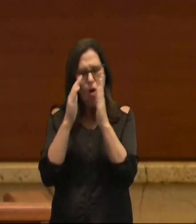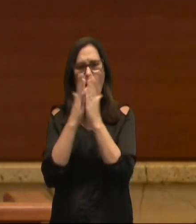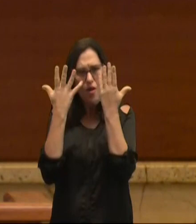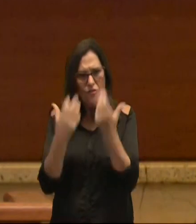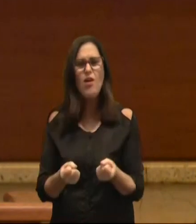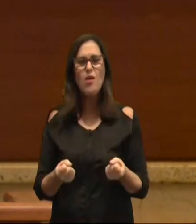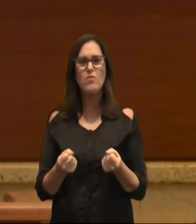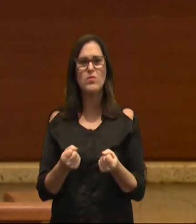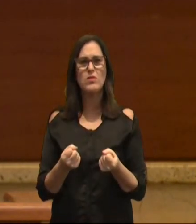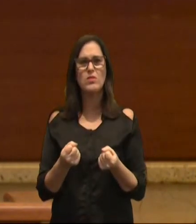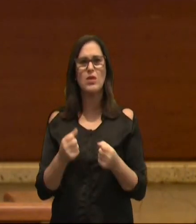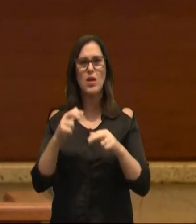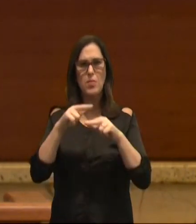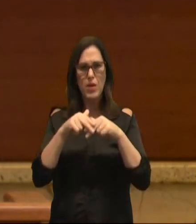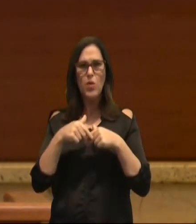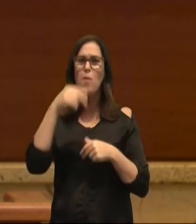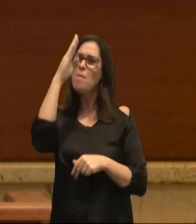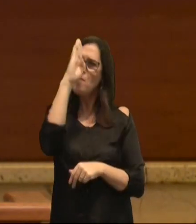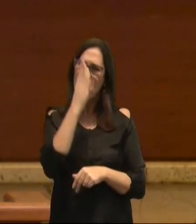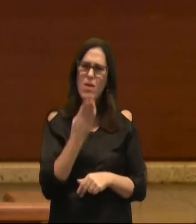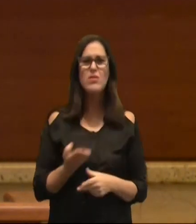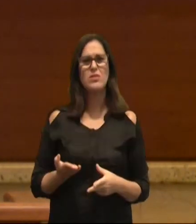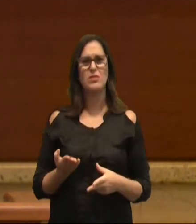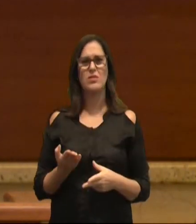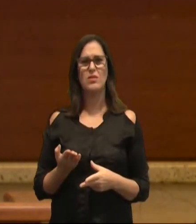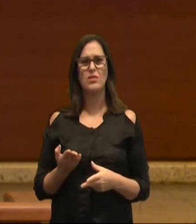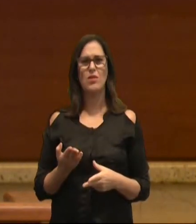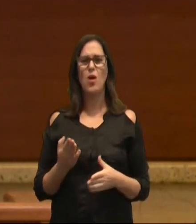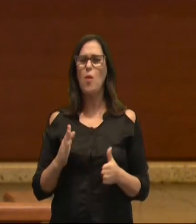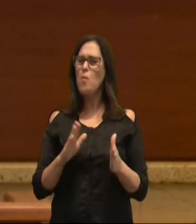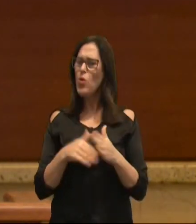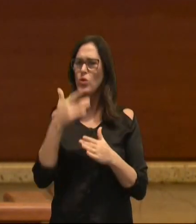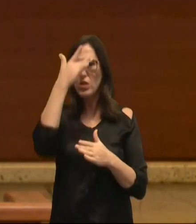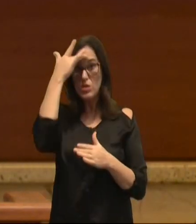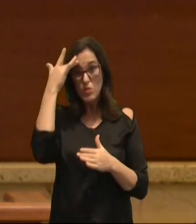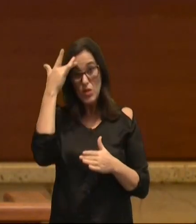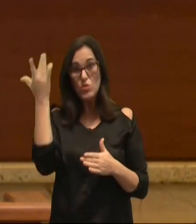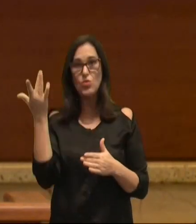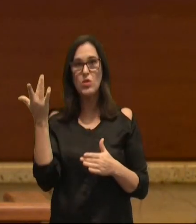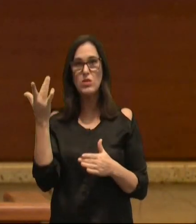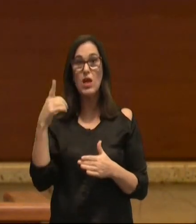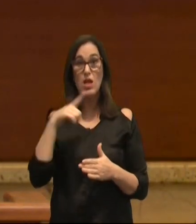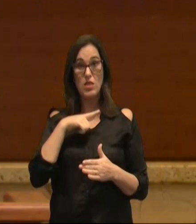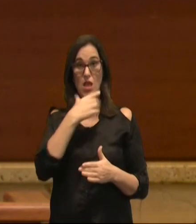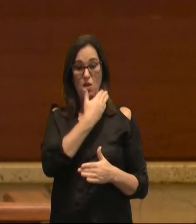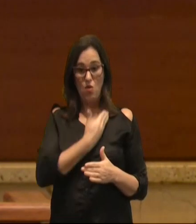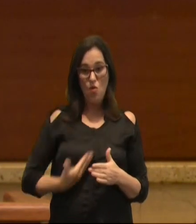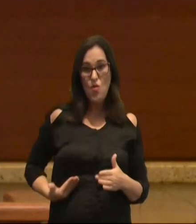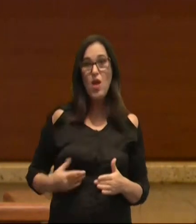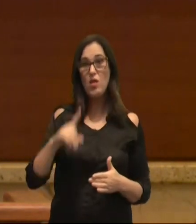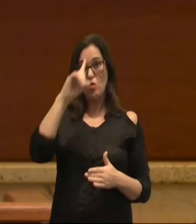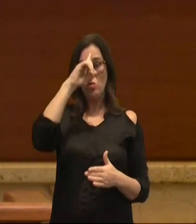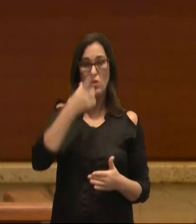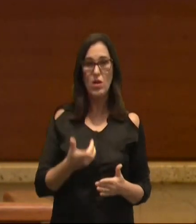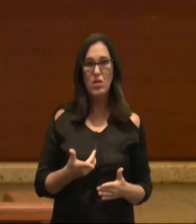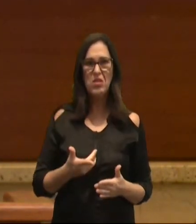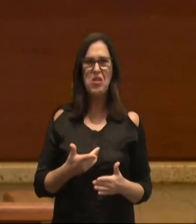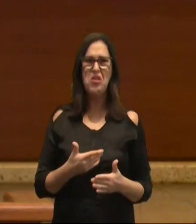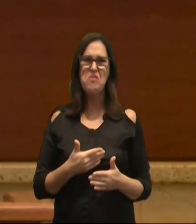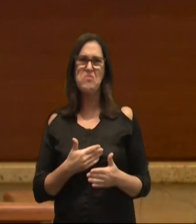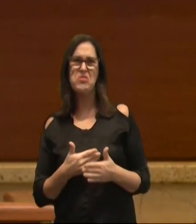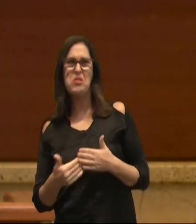Vamos orar também pelo nosso Brasil. Vamos orar por todos aqueles que estão investidos de autoridade, independente do